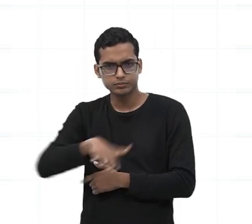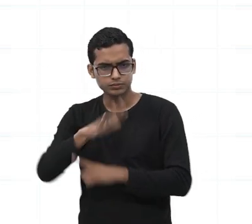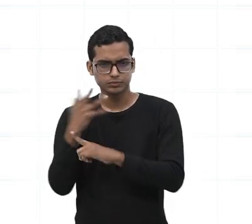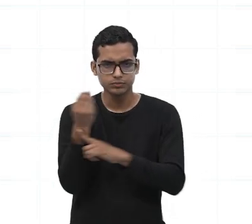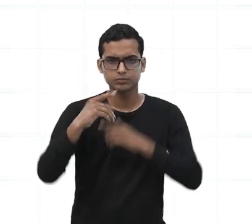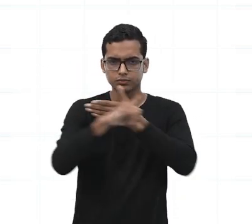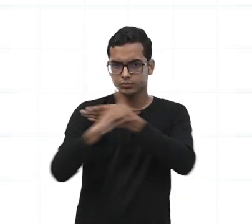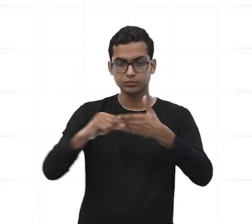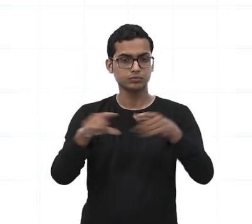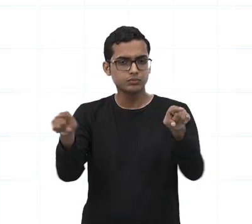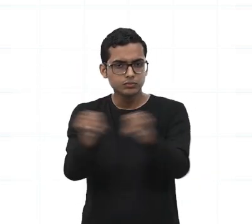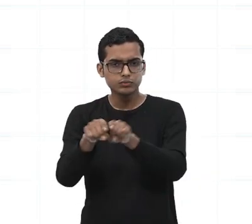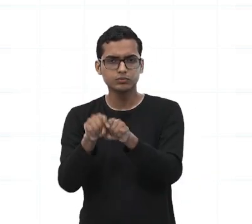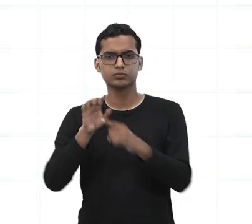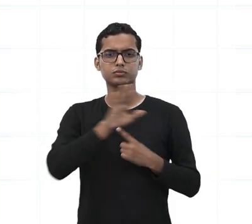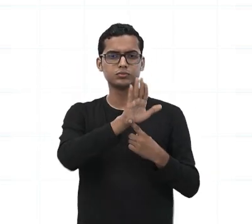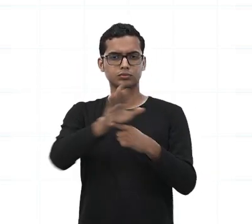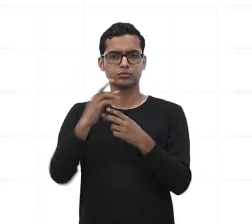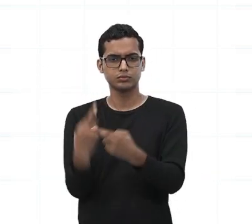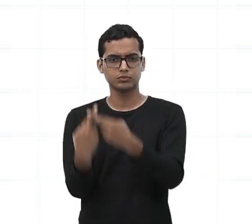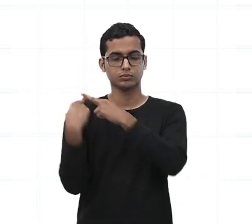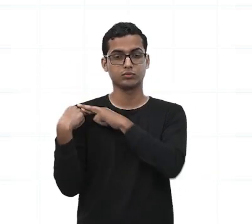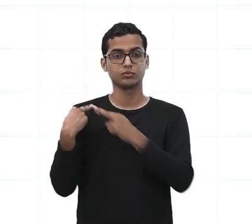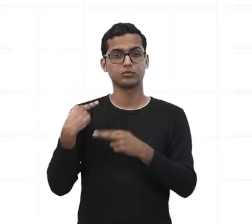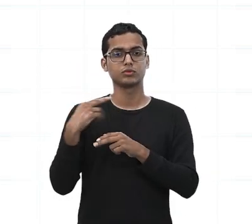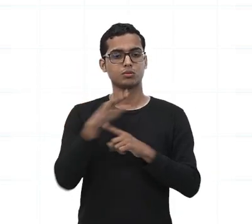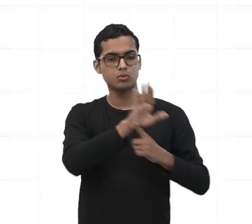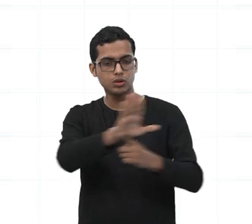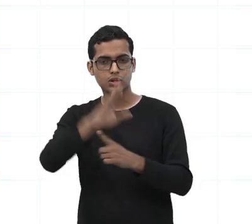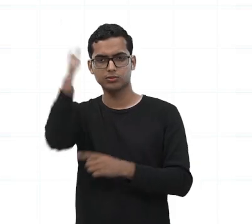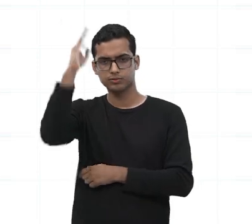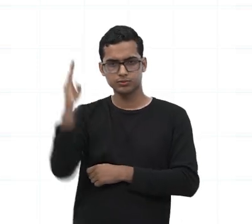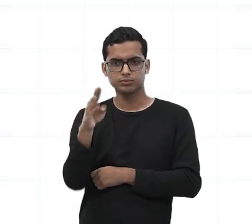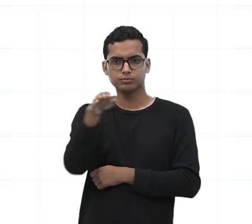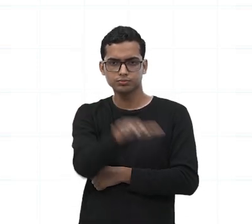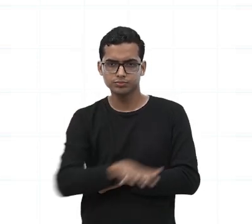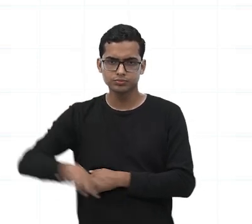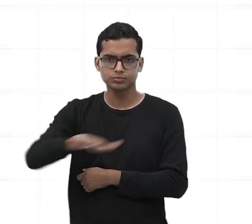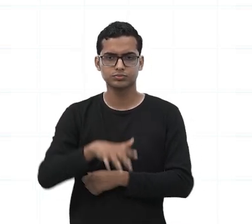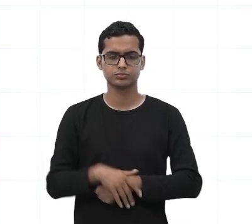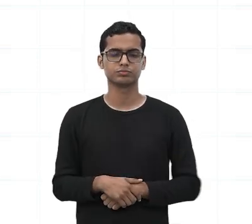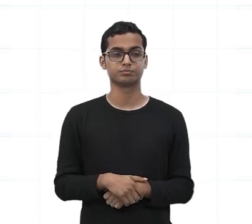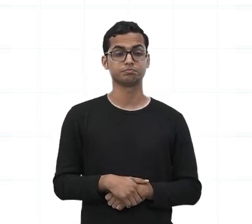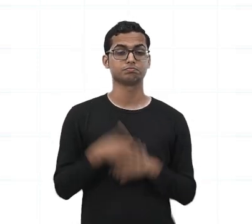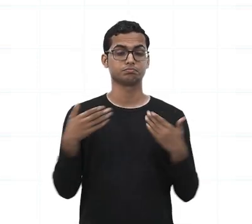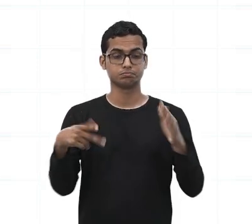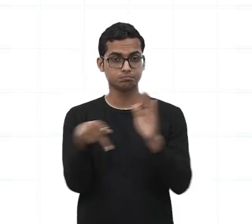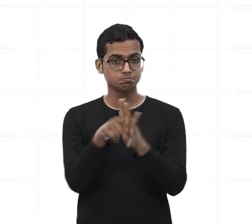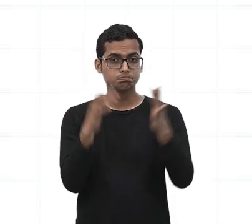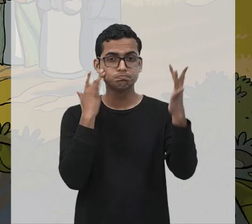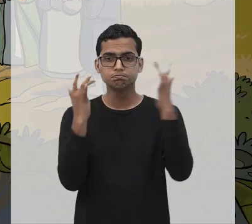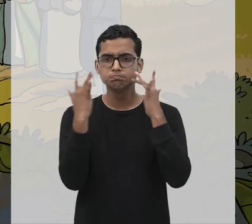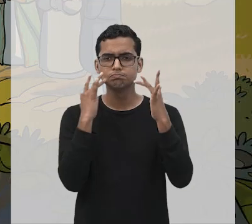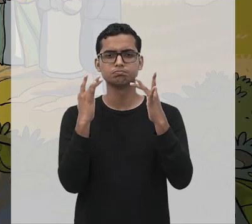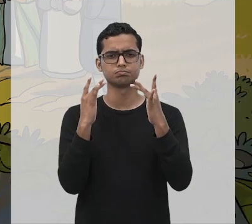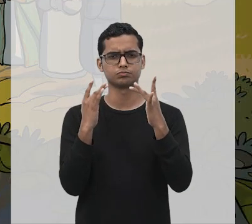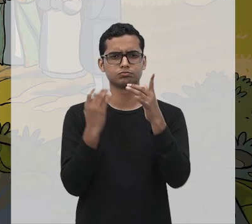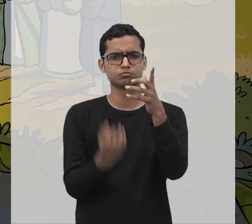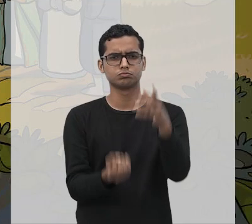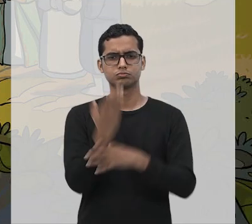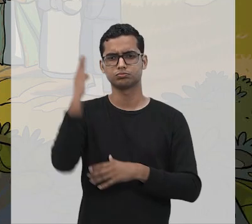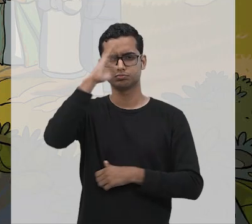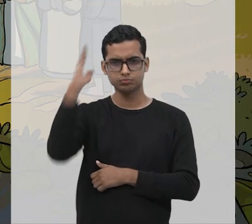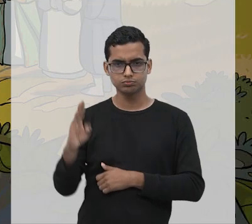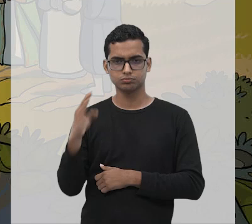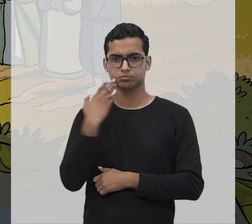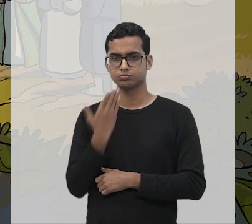arte para terras brasileiras. Então, olha só, vamos entender como o teatro chegou no Brasil. Ele